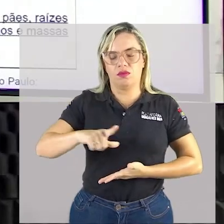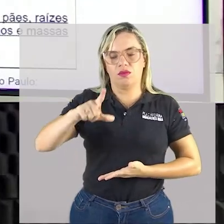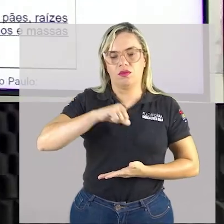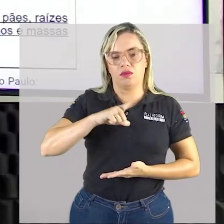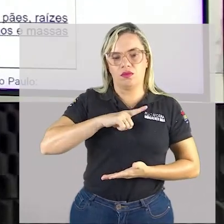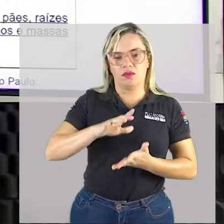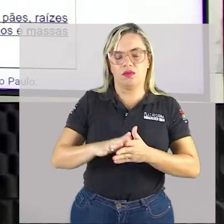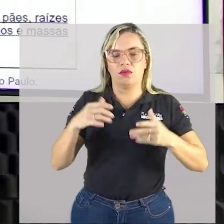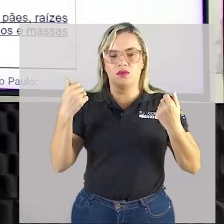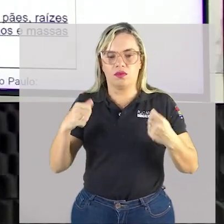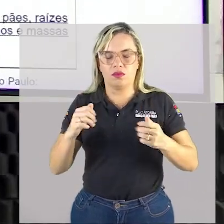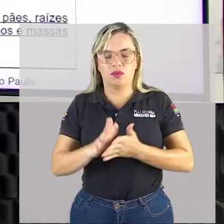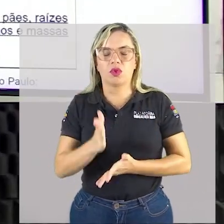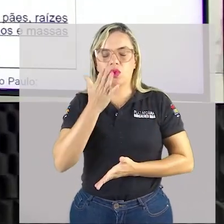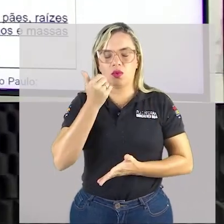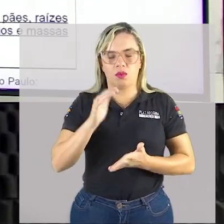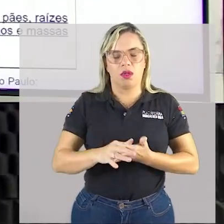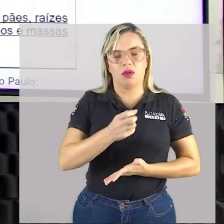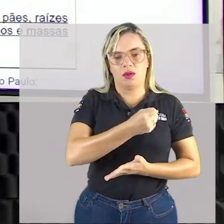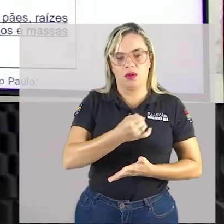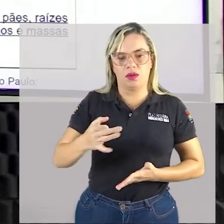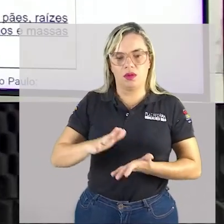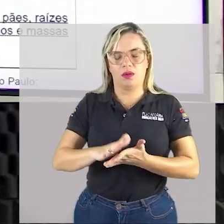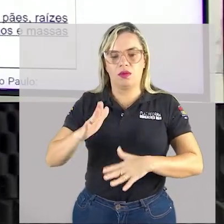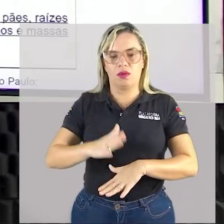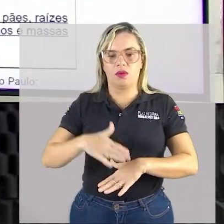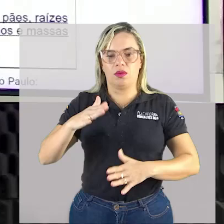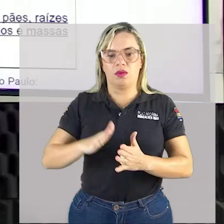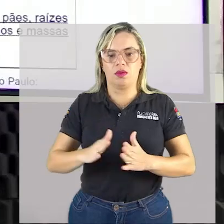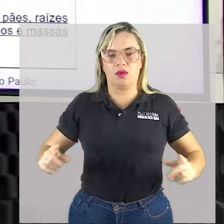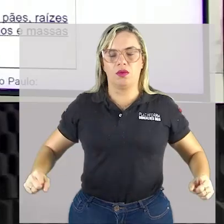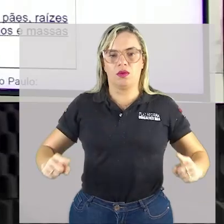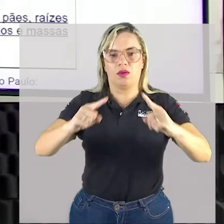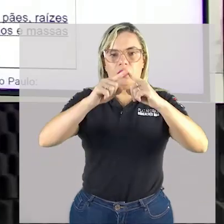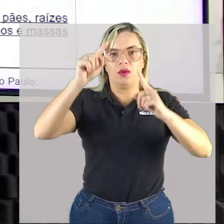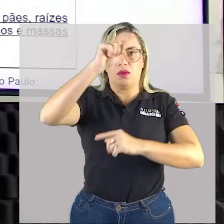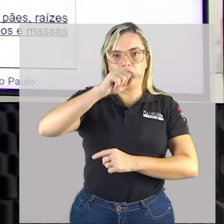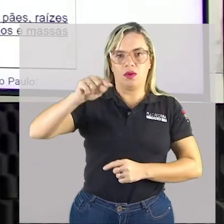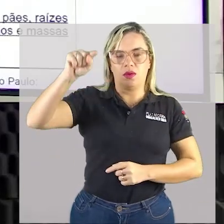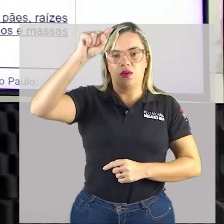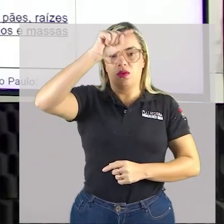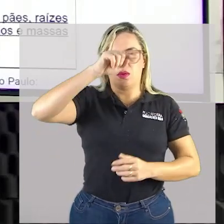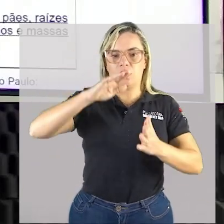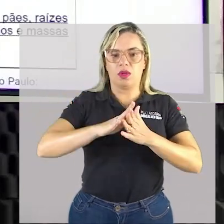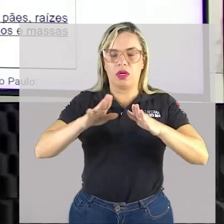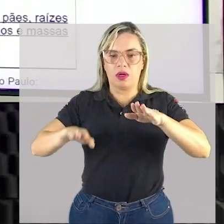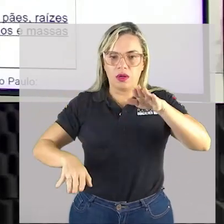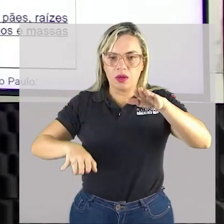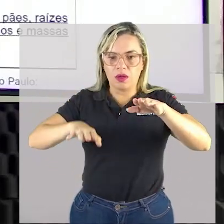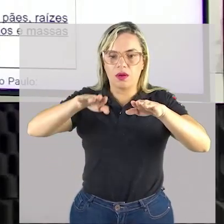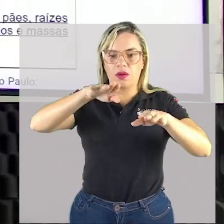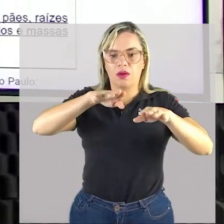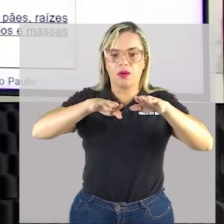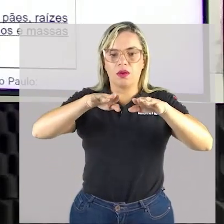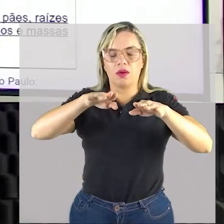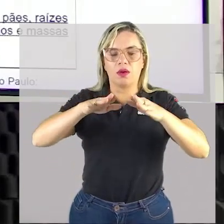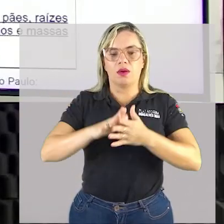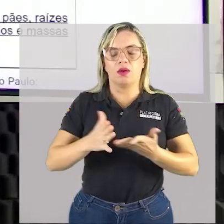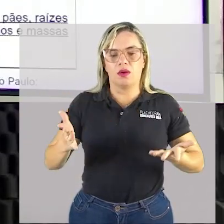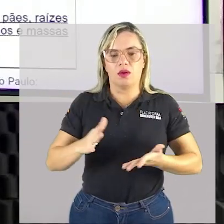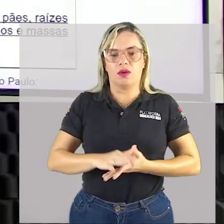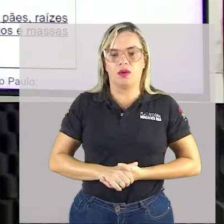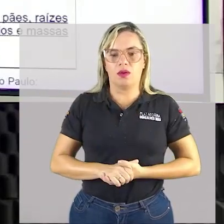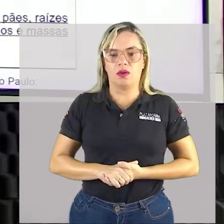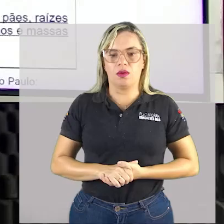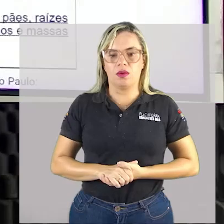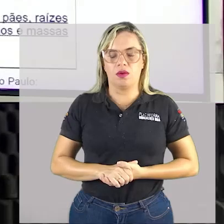aquilo que a gente precisa consumir mais, no topo, aquilo que a gente deve moderar. Então, no nível 4 aqui da pirâmide,